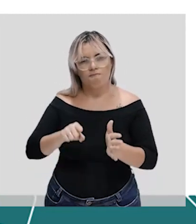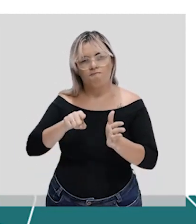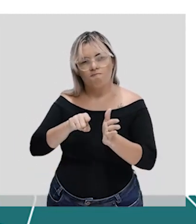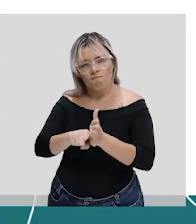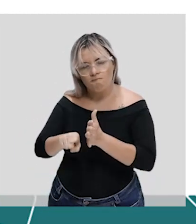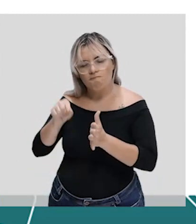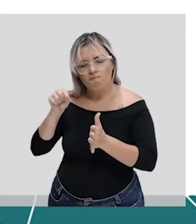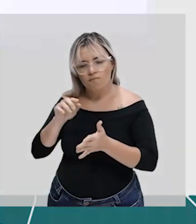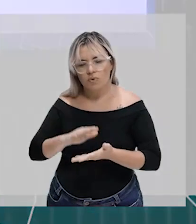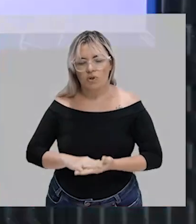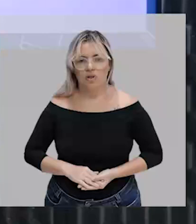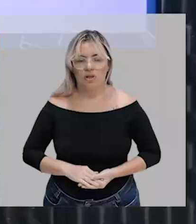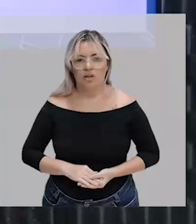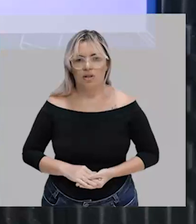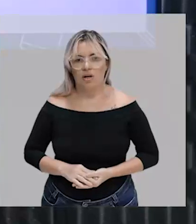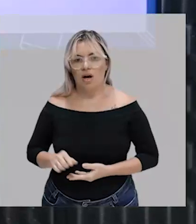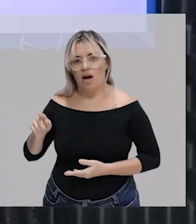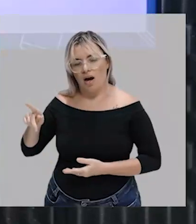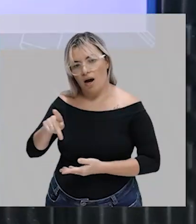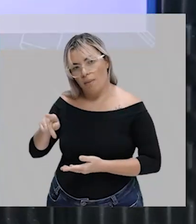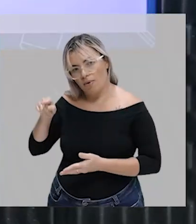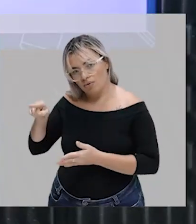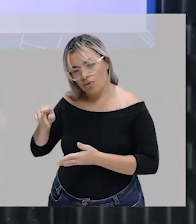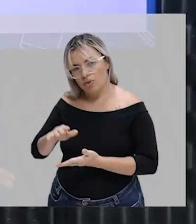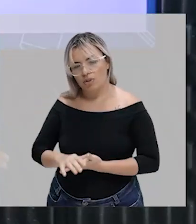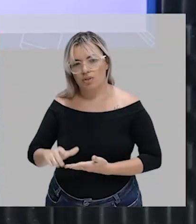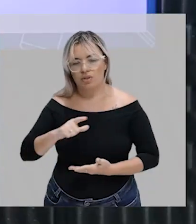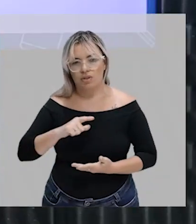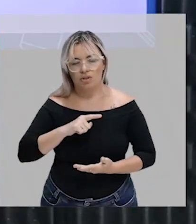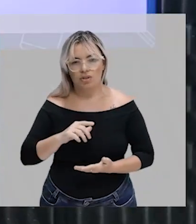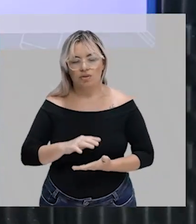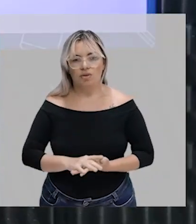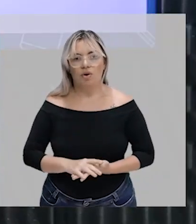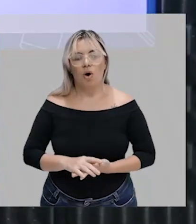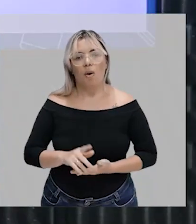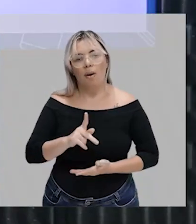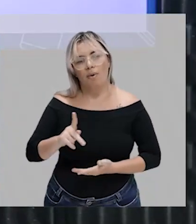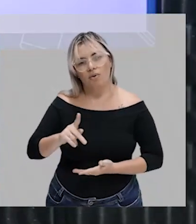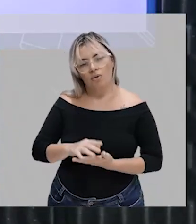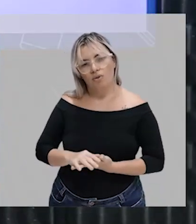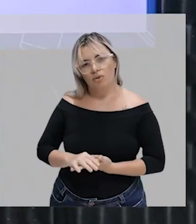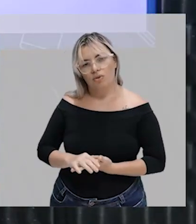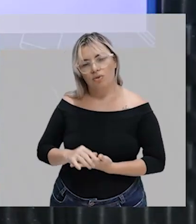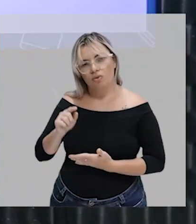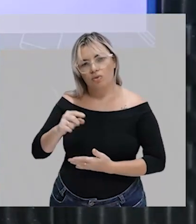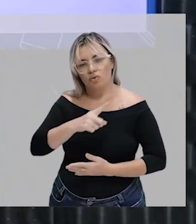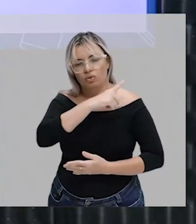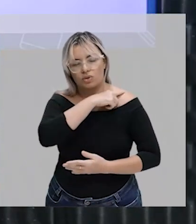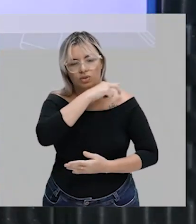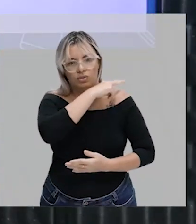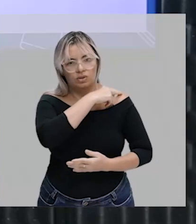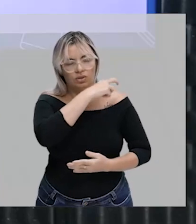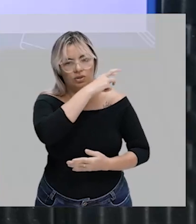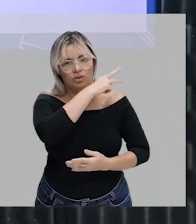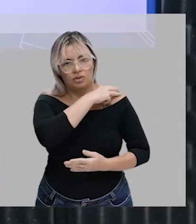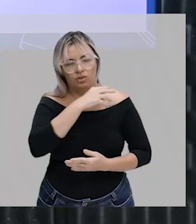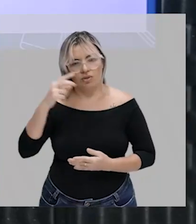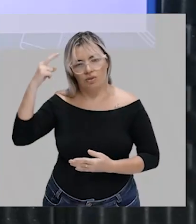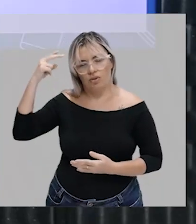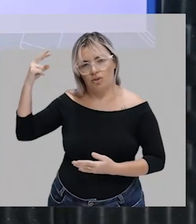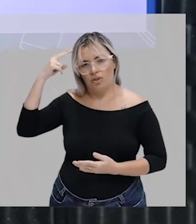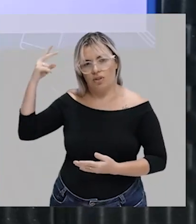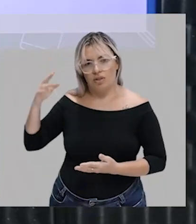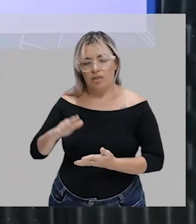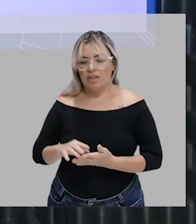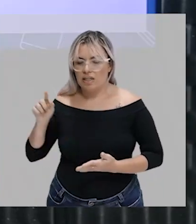ensino médio, onde, quando ela fazia uma leitura de um texto, tá, do livro, todo mundo ficava calado. Ela terminava de